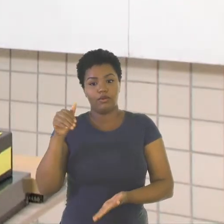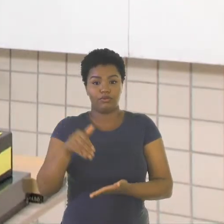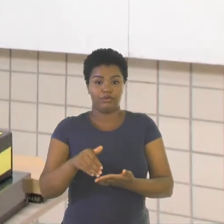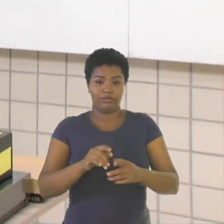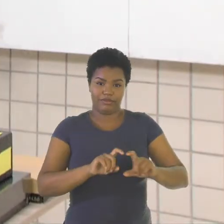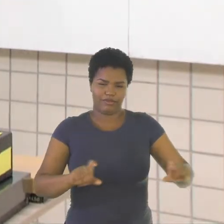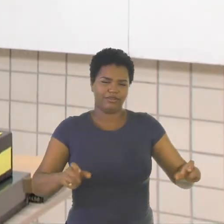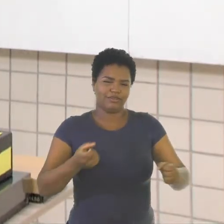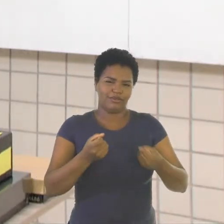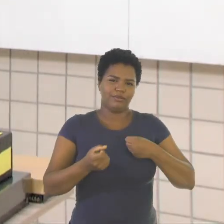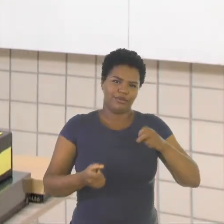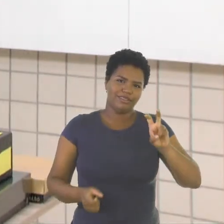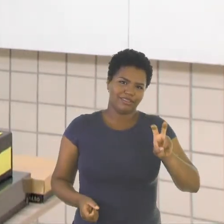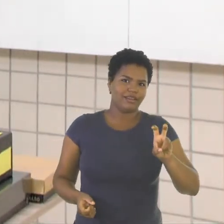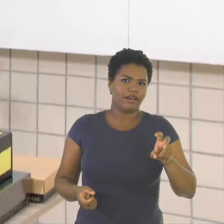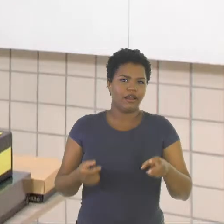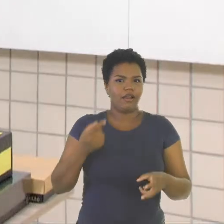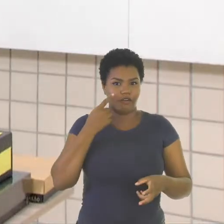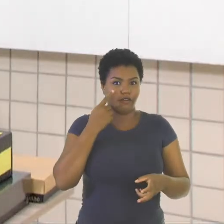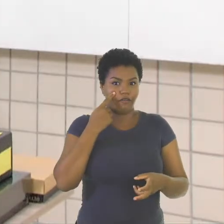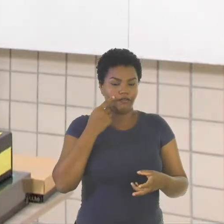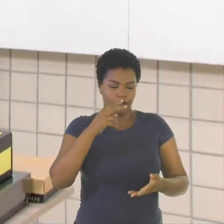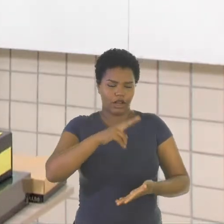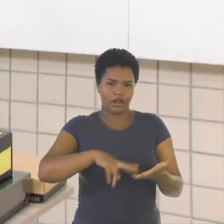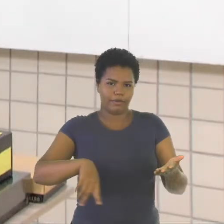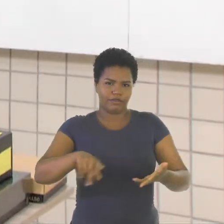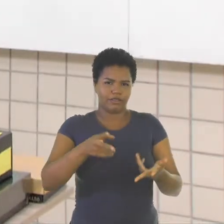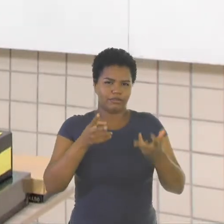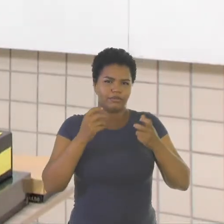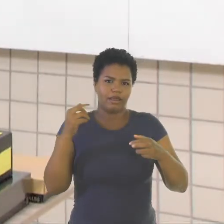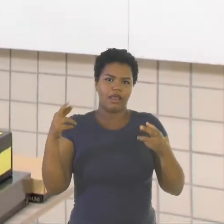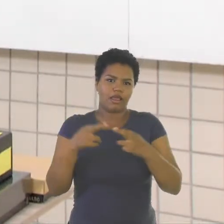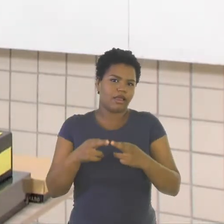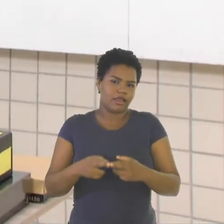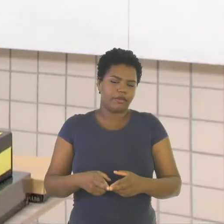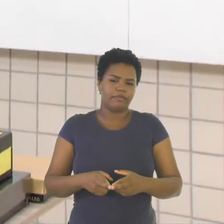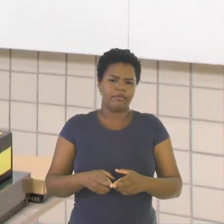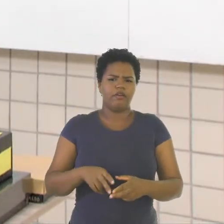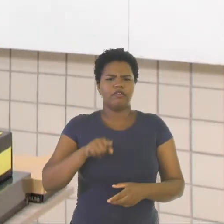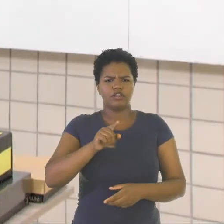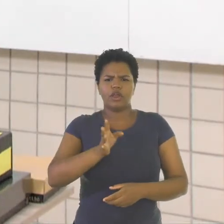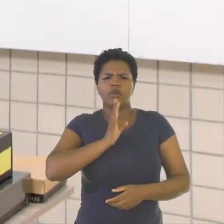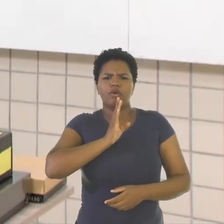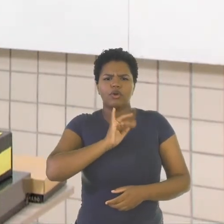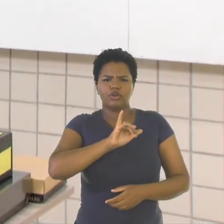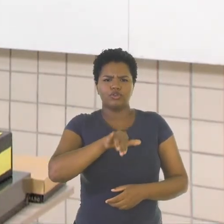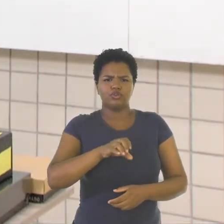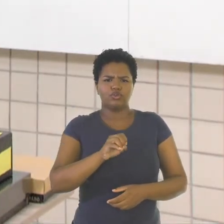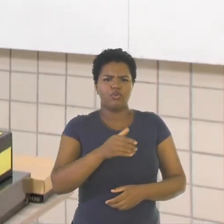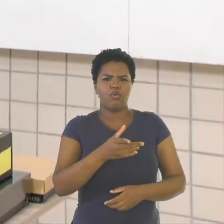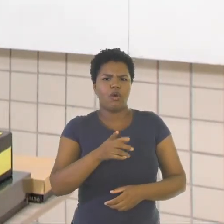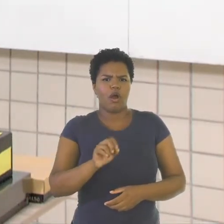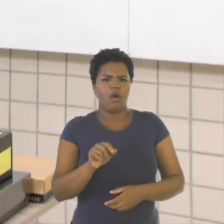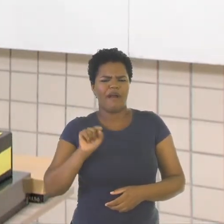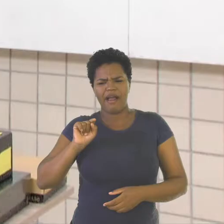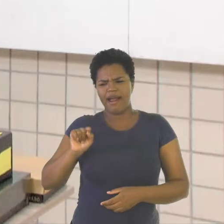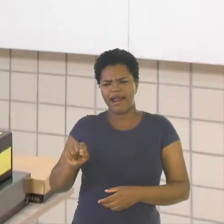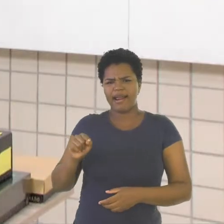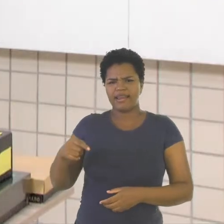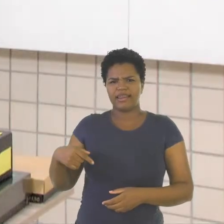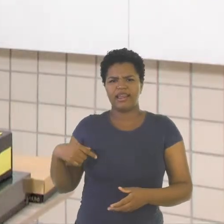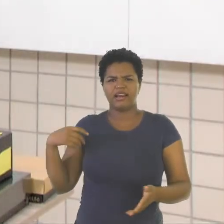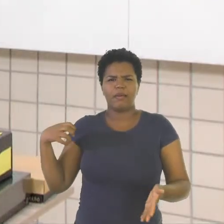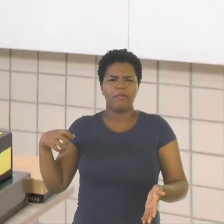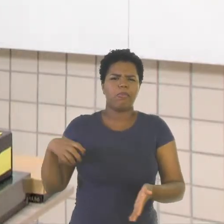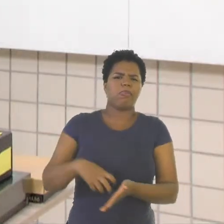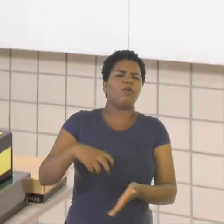ler a frase para você ver quem é que rima com dedão. Você conhece o João? Aquele que machucou o dedão.